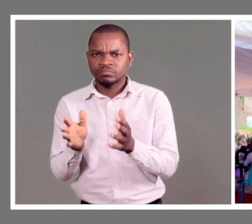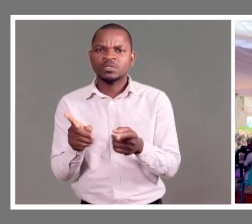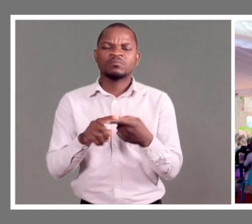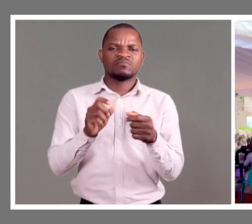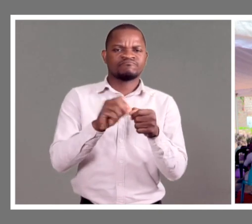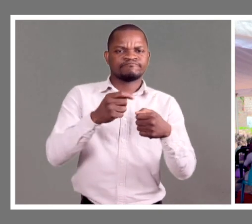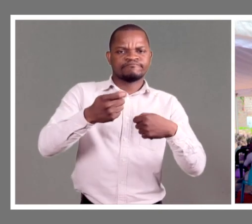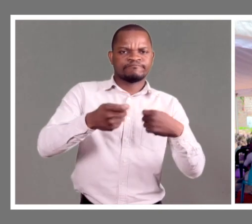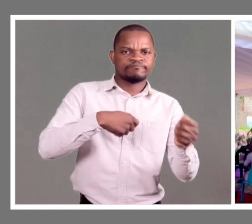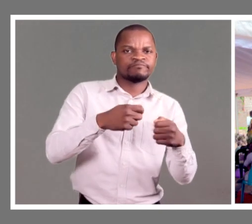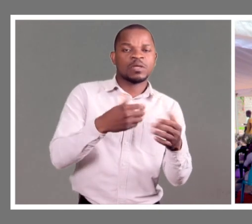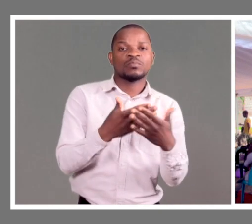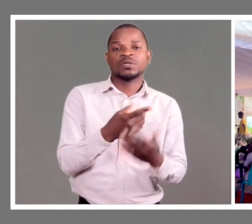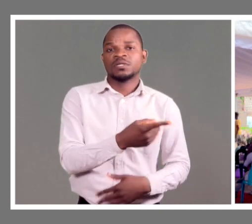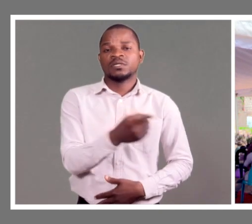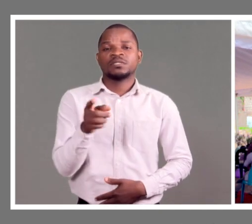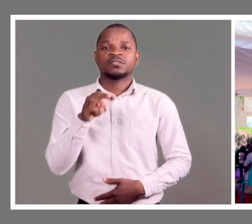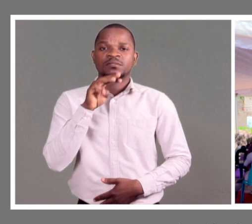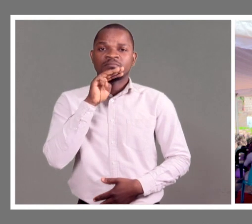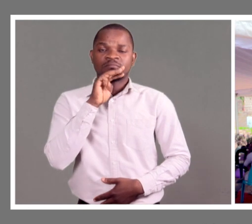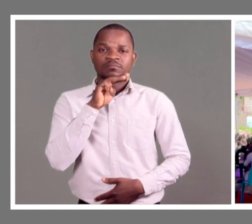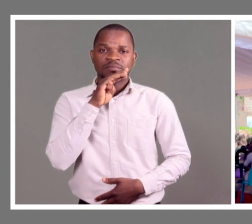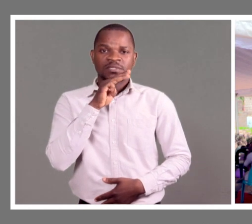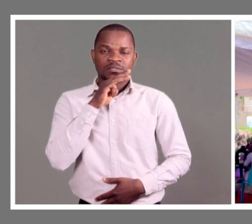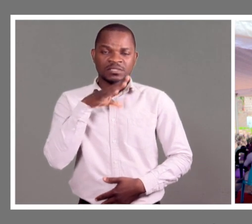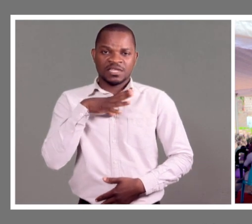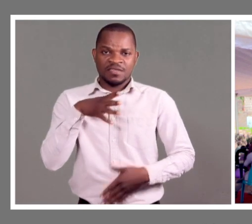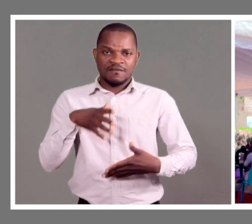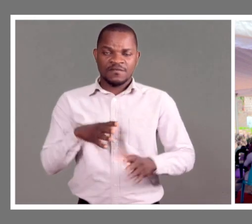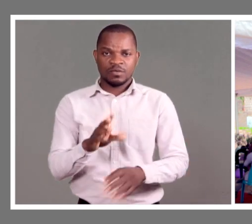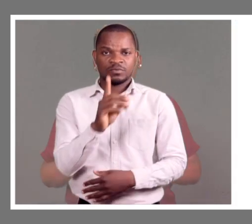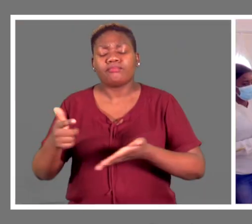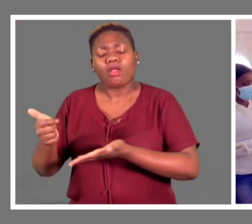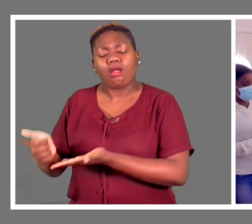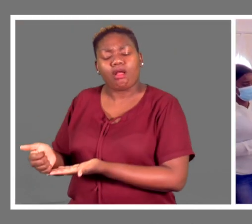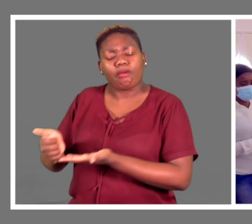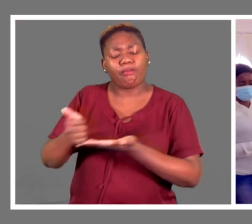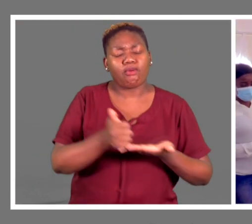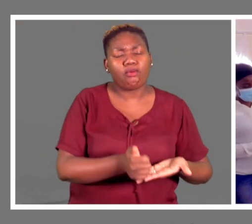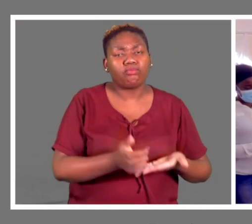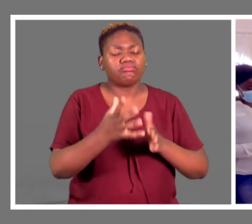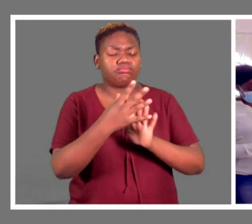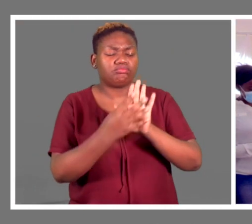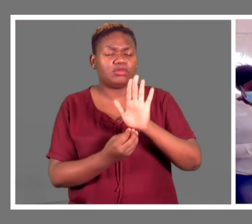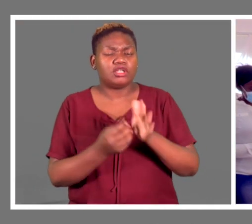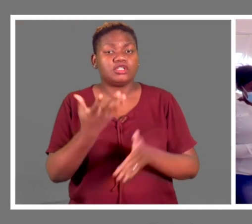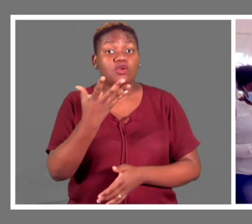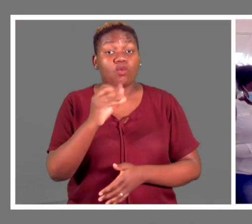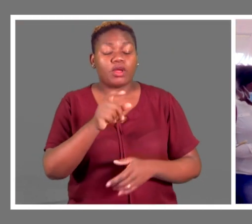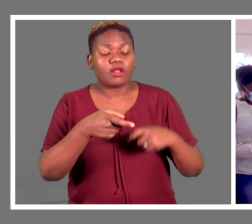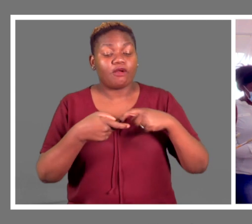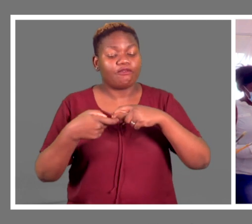mães, quando têm uma criança especial, elas já não conseguem trabalhar, não conseguem fazer nada. Esta é uma atividade que